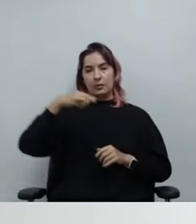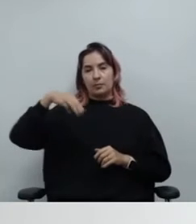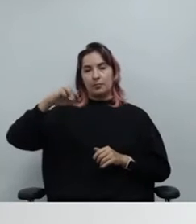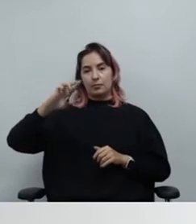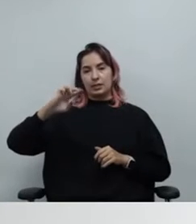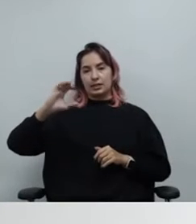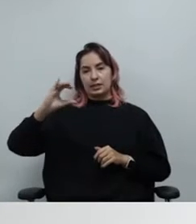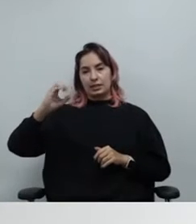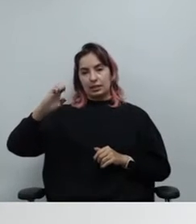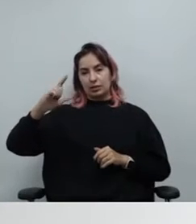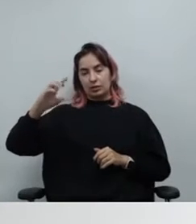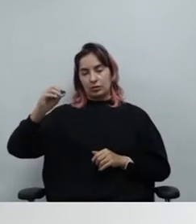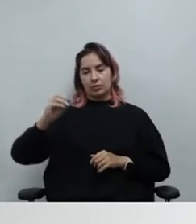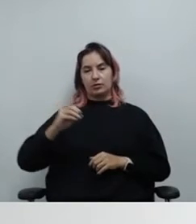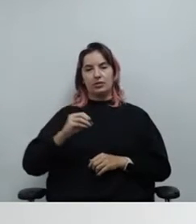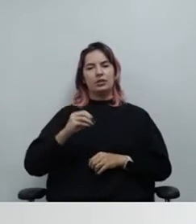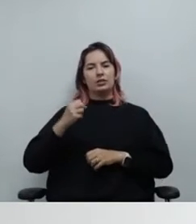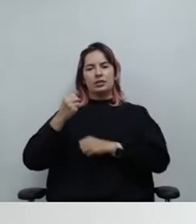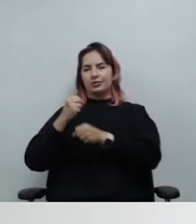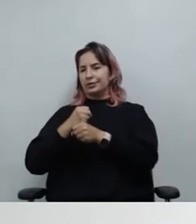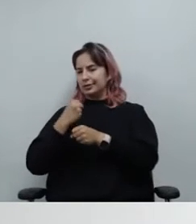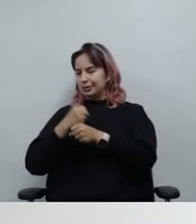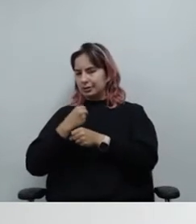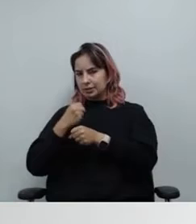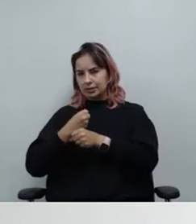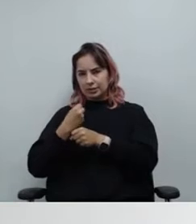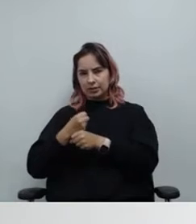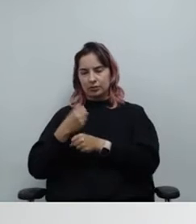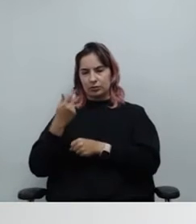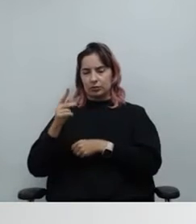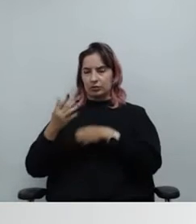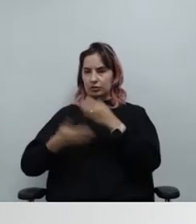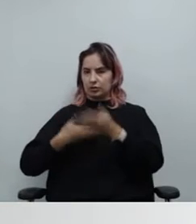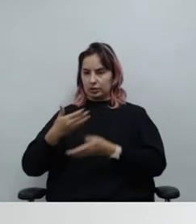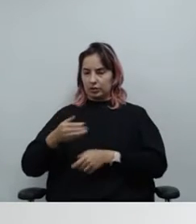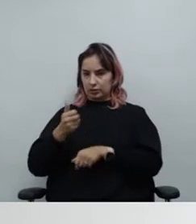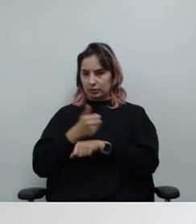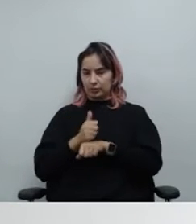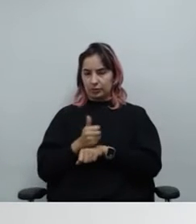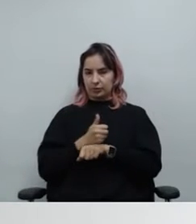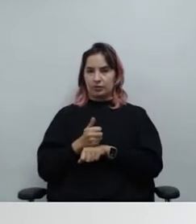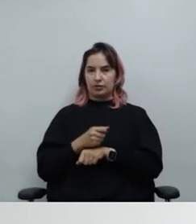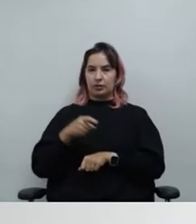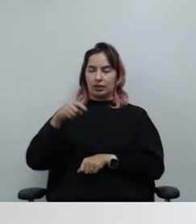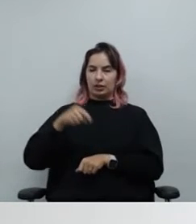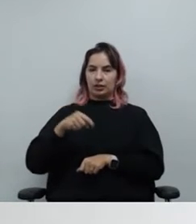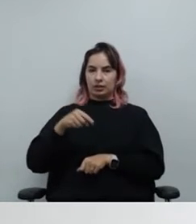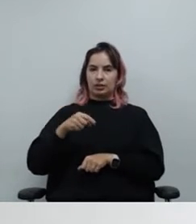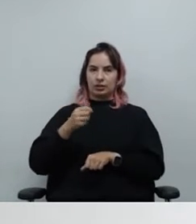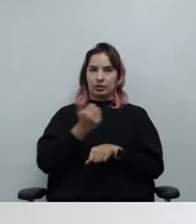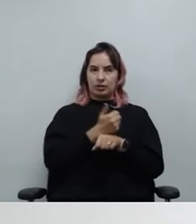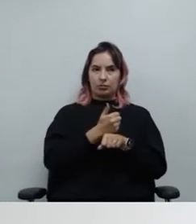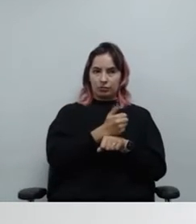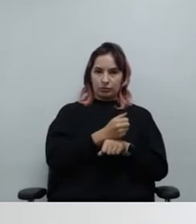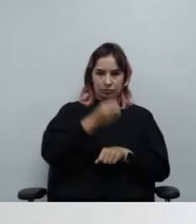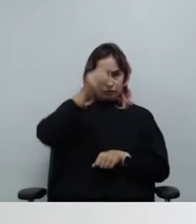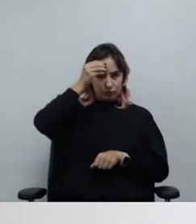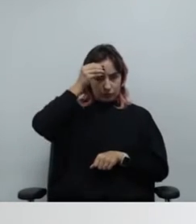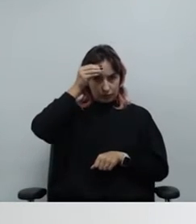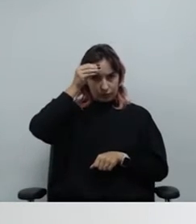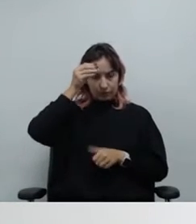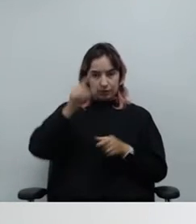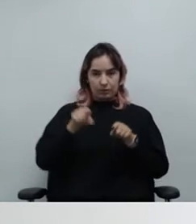dedicou não um ano, alguns anos da sua vida, da sua dedicação aqui profissional a essa comissão, a produção de conhecimento, a emissão